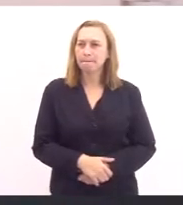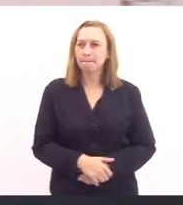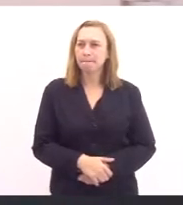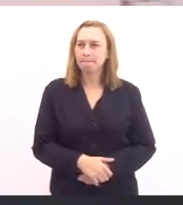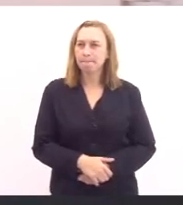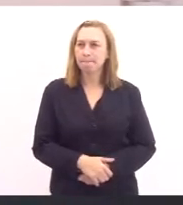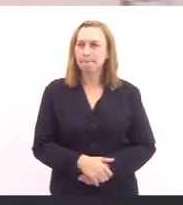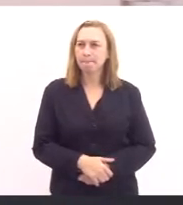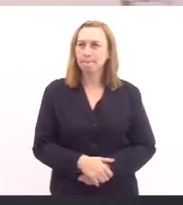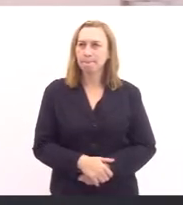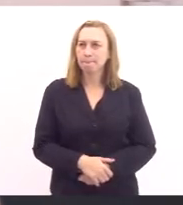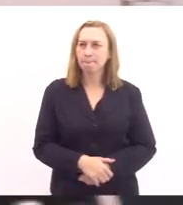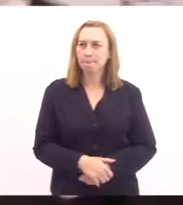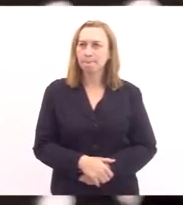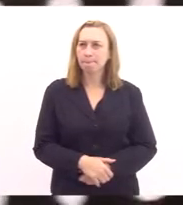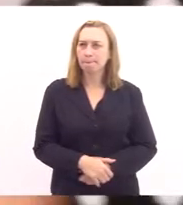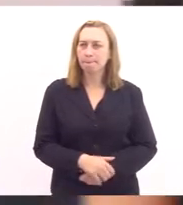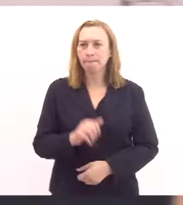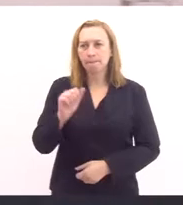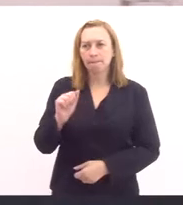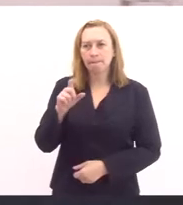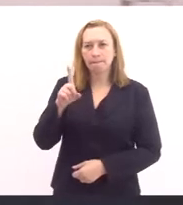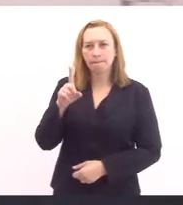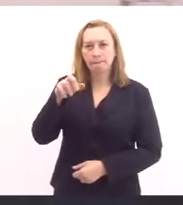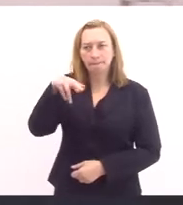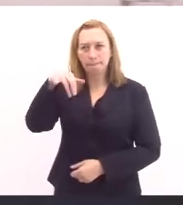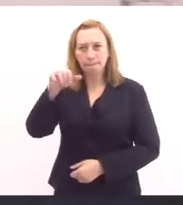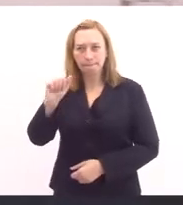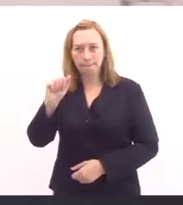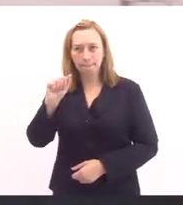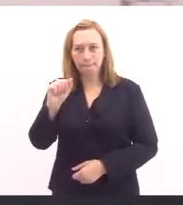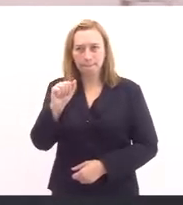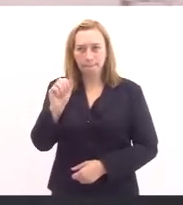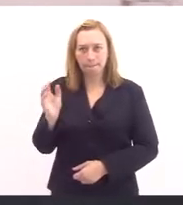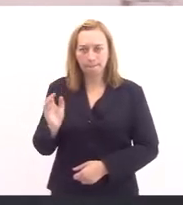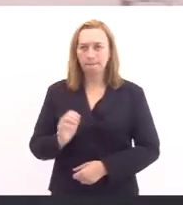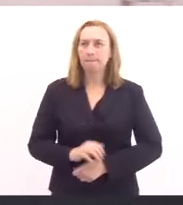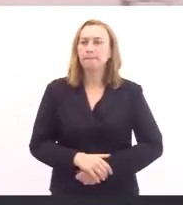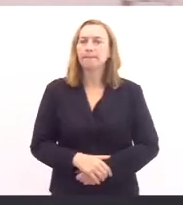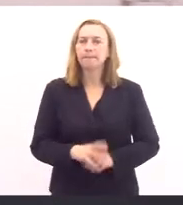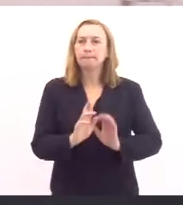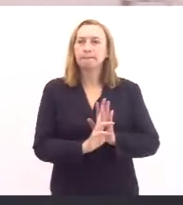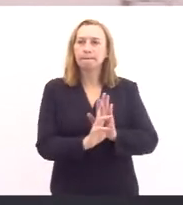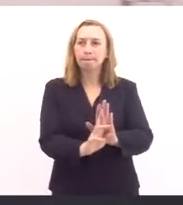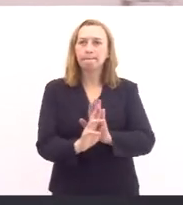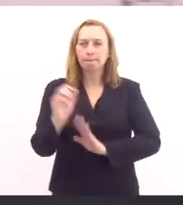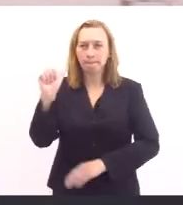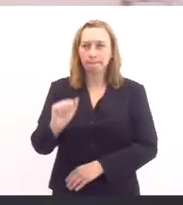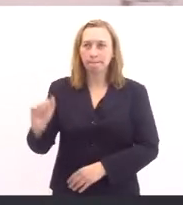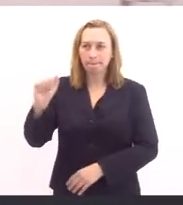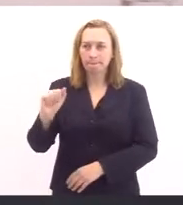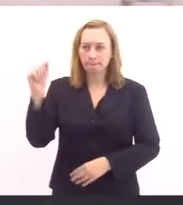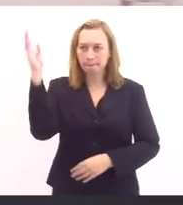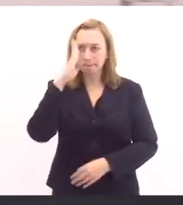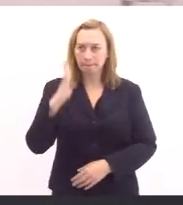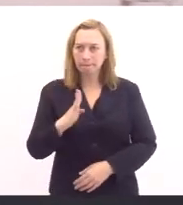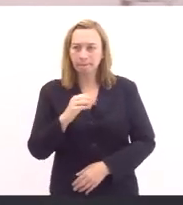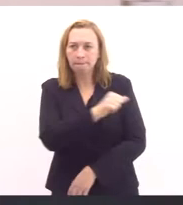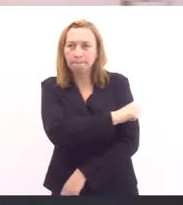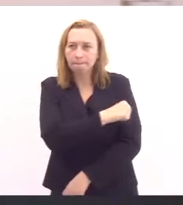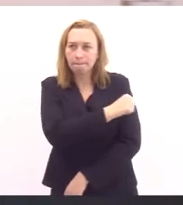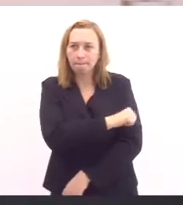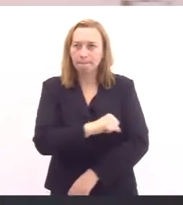Ah tá aqui Adriana Vieira o representante da Associação Brasileira de enfermagem